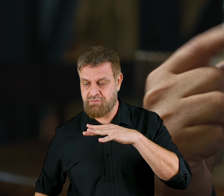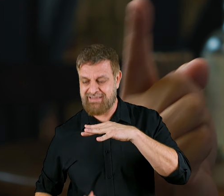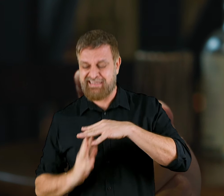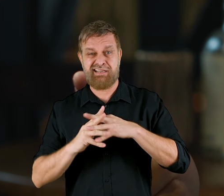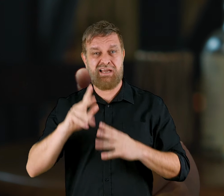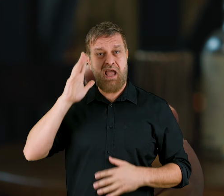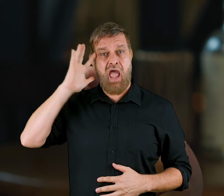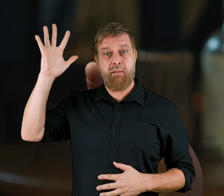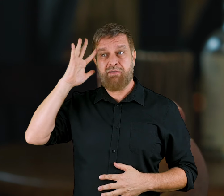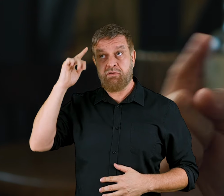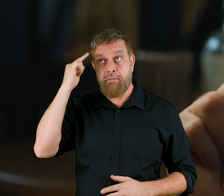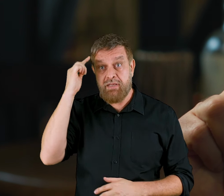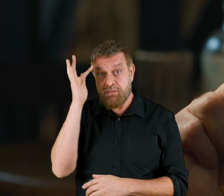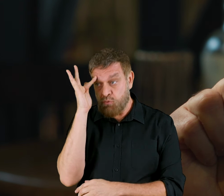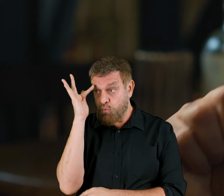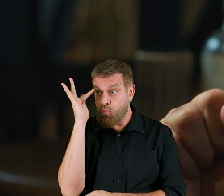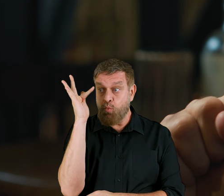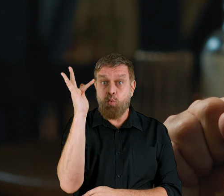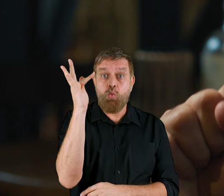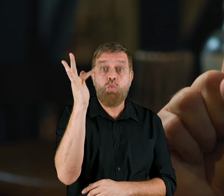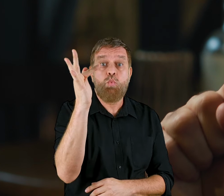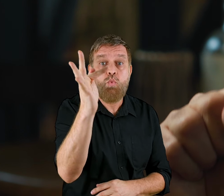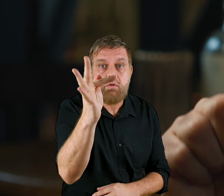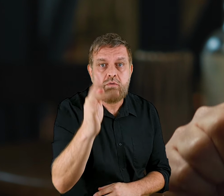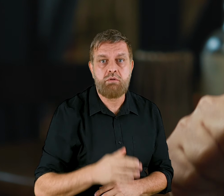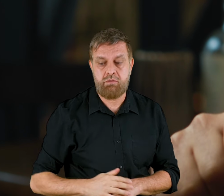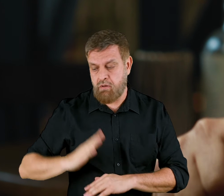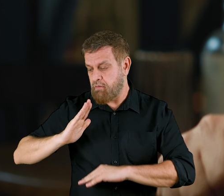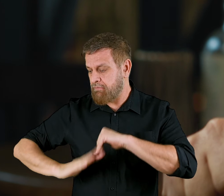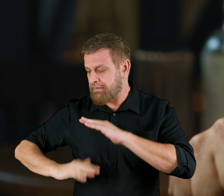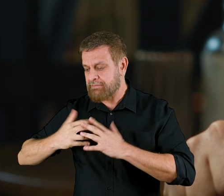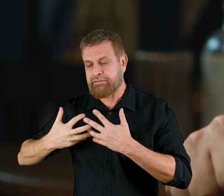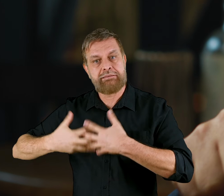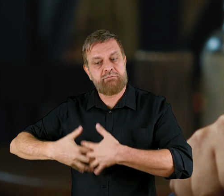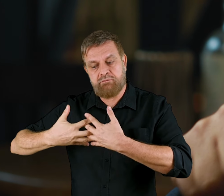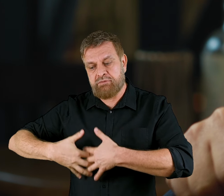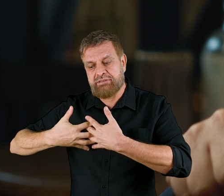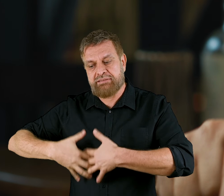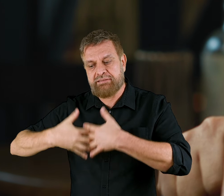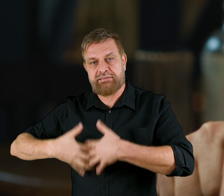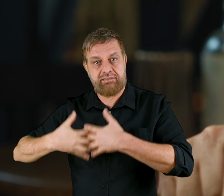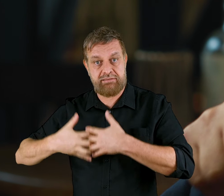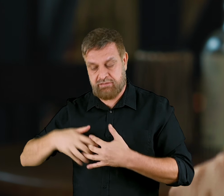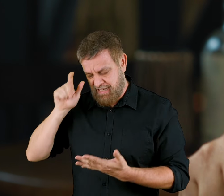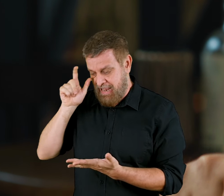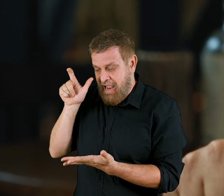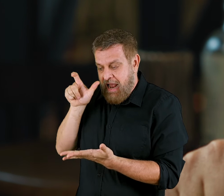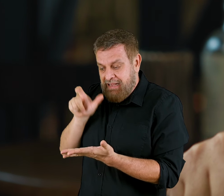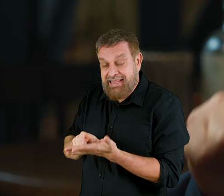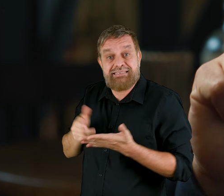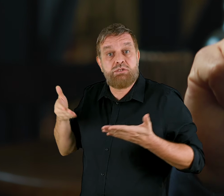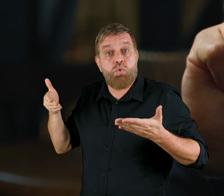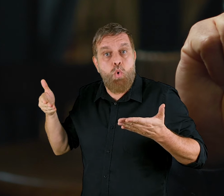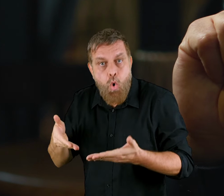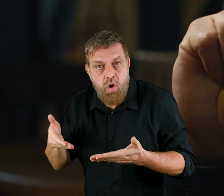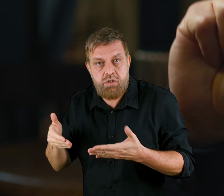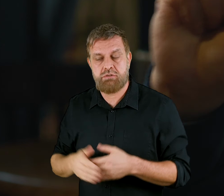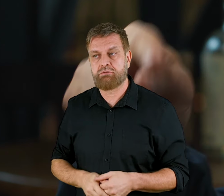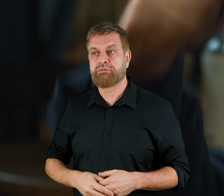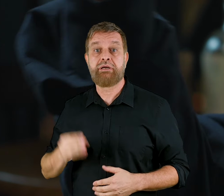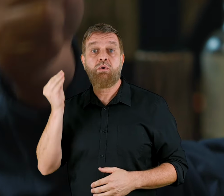muito alocada no futuro, não é tanto a exequibilidade das suas teses, das suas conceitos agora. Eles